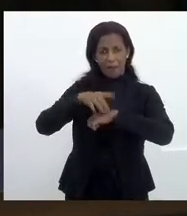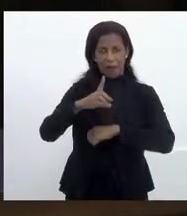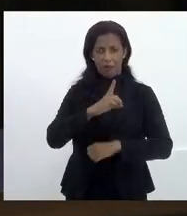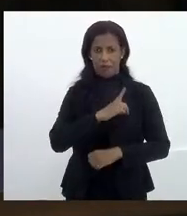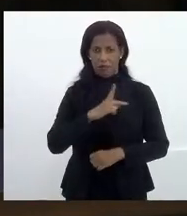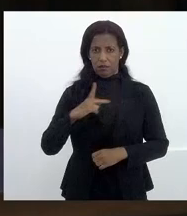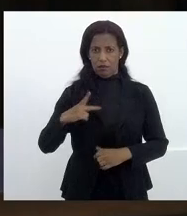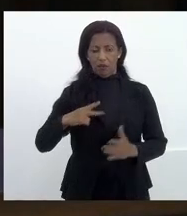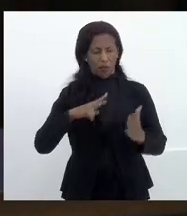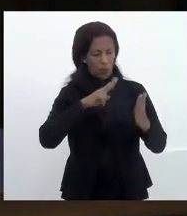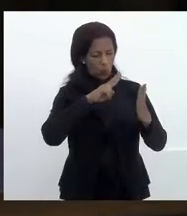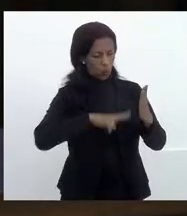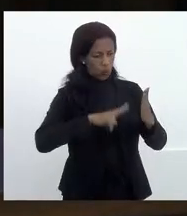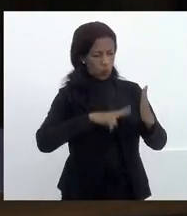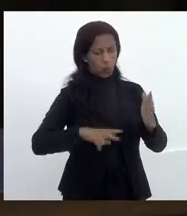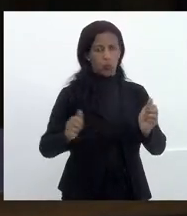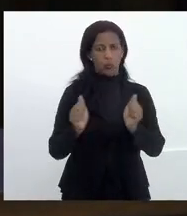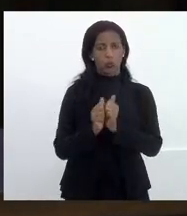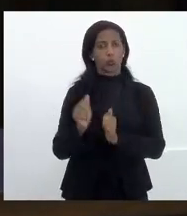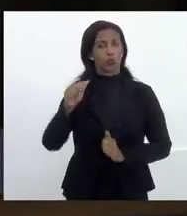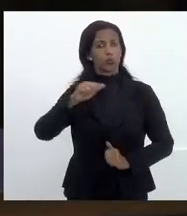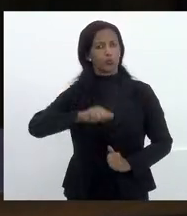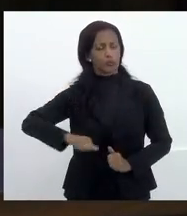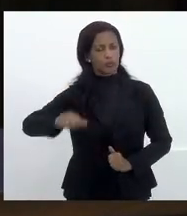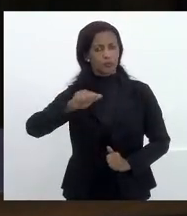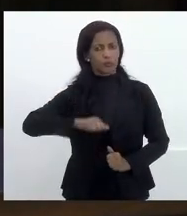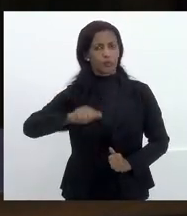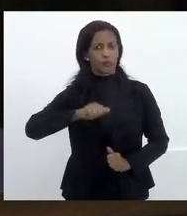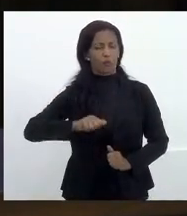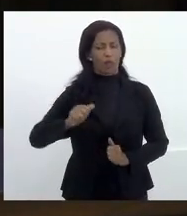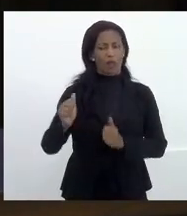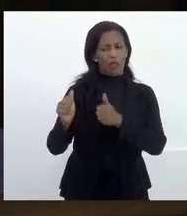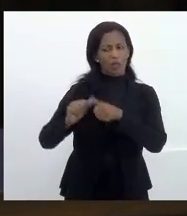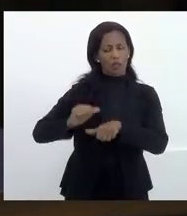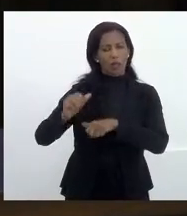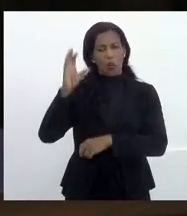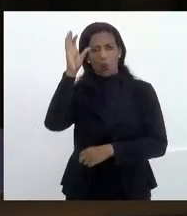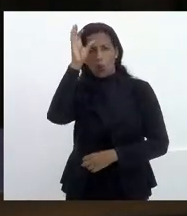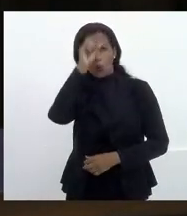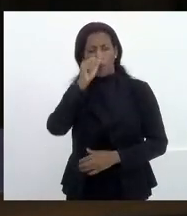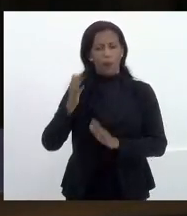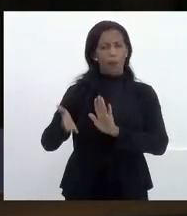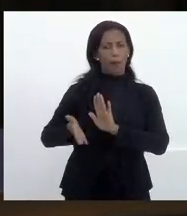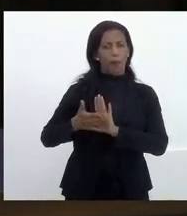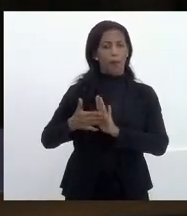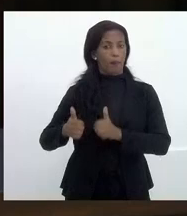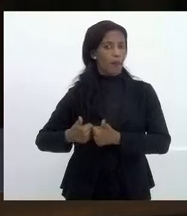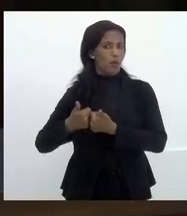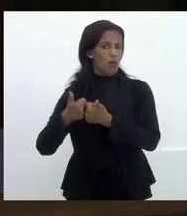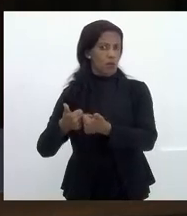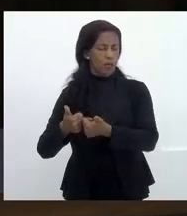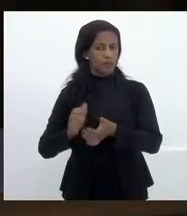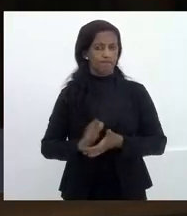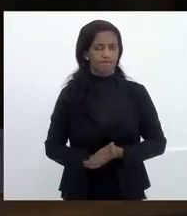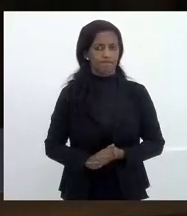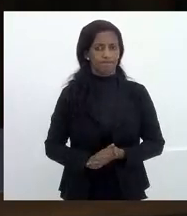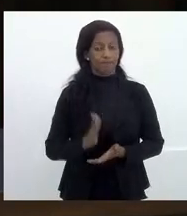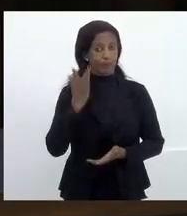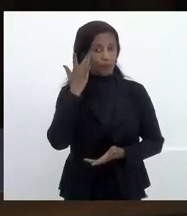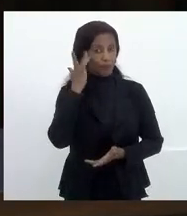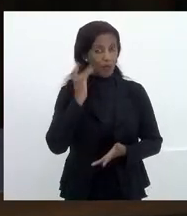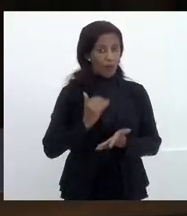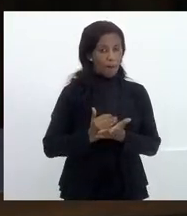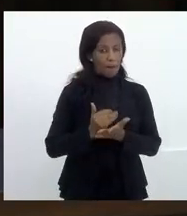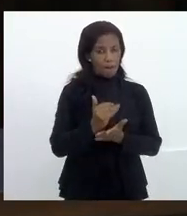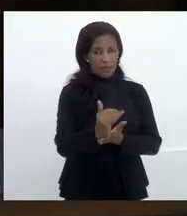texto juntamente com a associação com as demais associações Na tentativa de compreender e propor melhores Eu acho